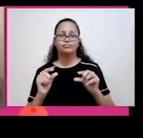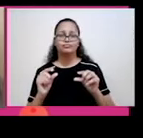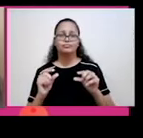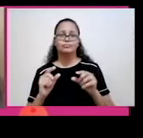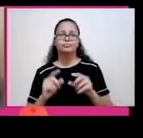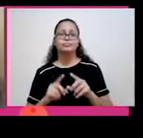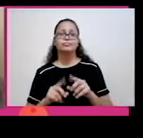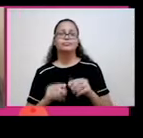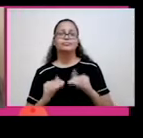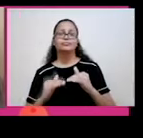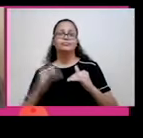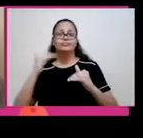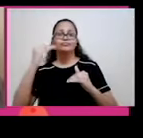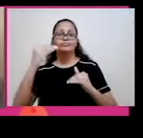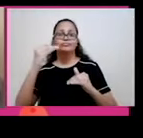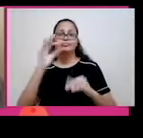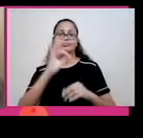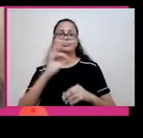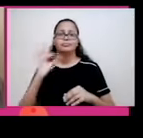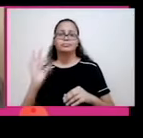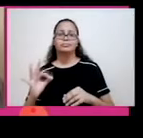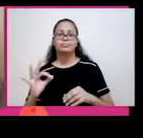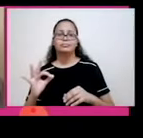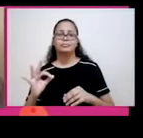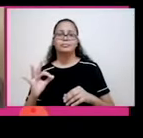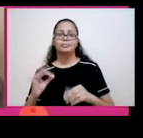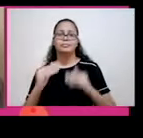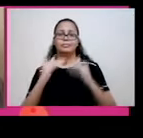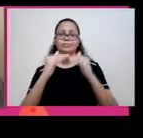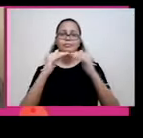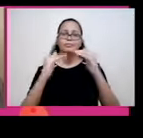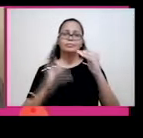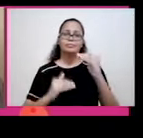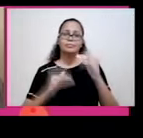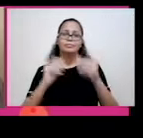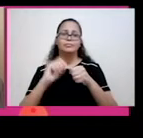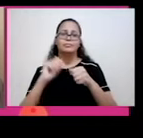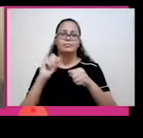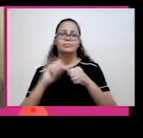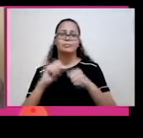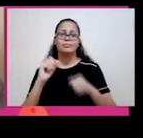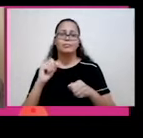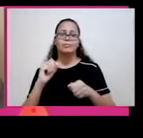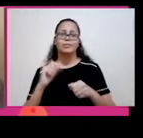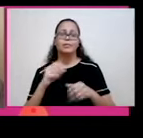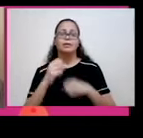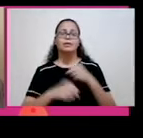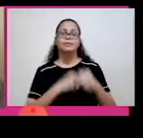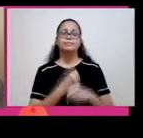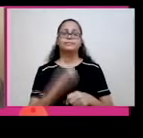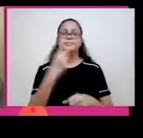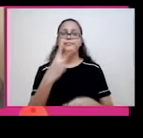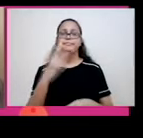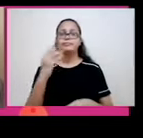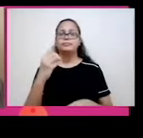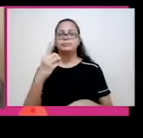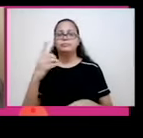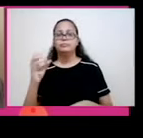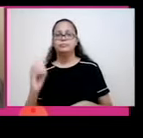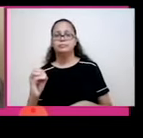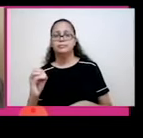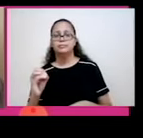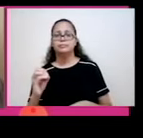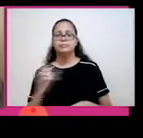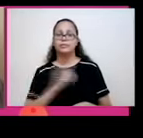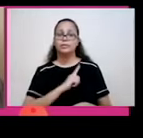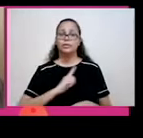elevadas taxas de desperdício, baixa produtividade e altos subsídios fiscais. Então, desde 2010, o governo chinês passou